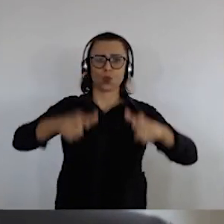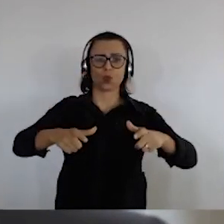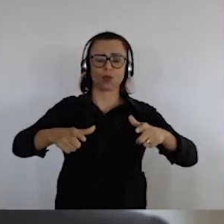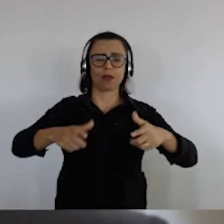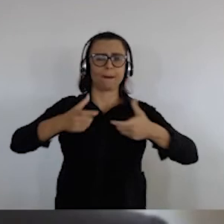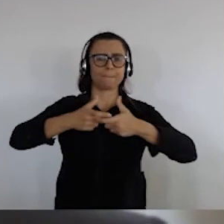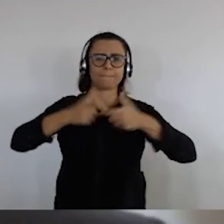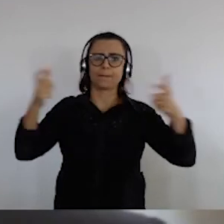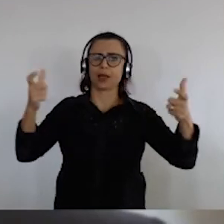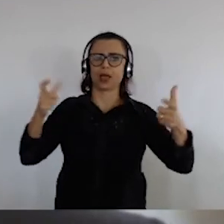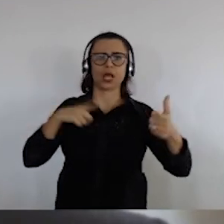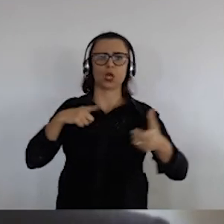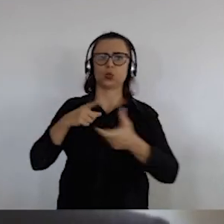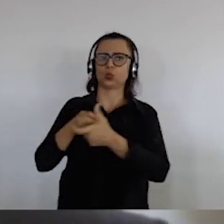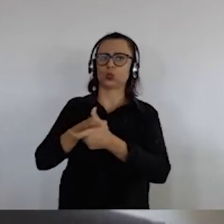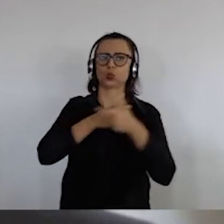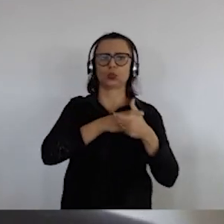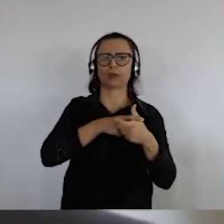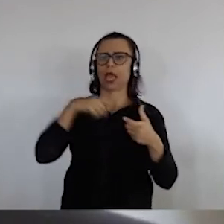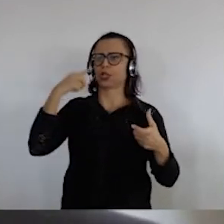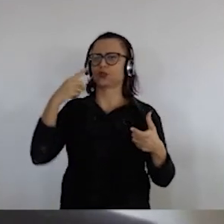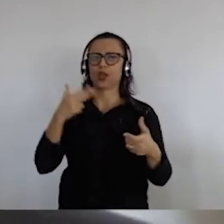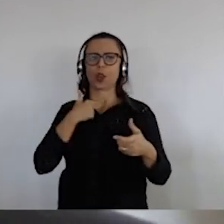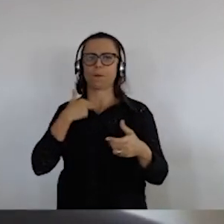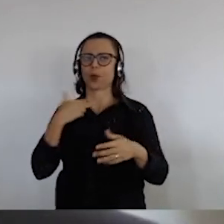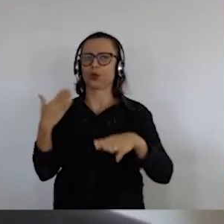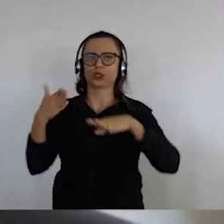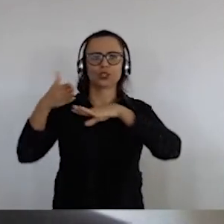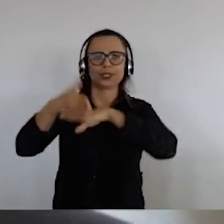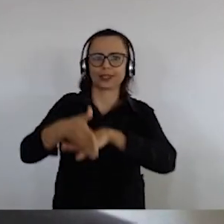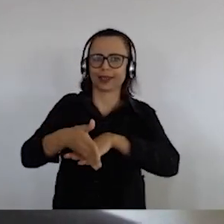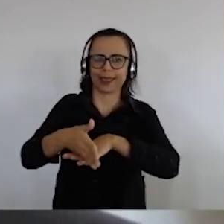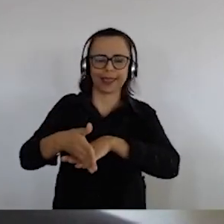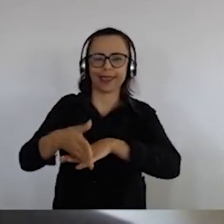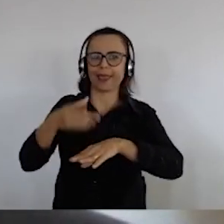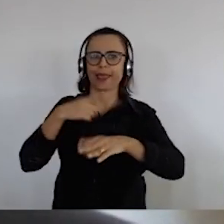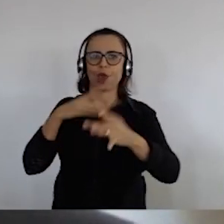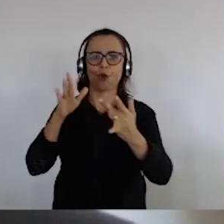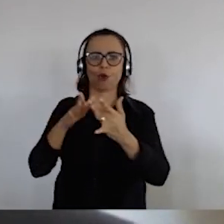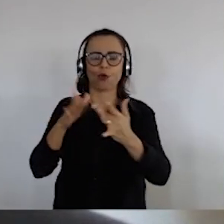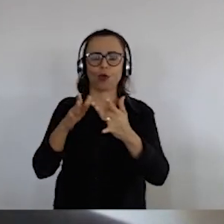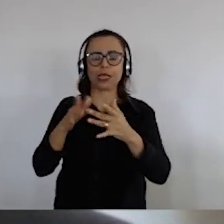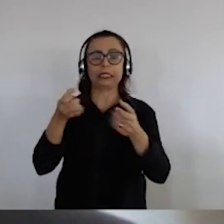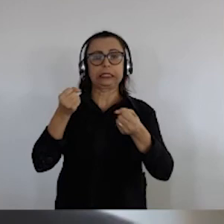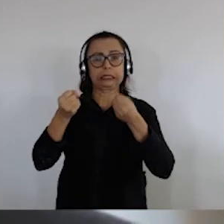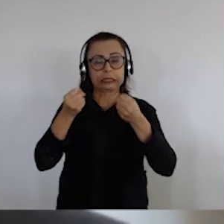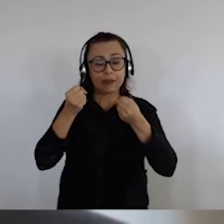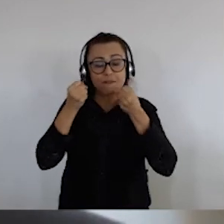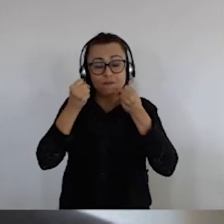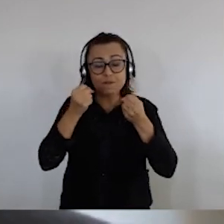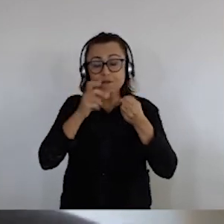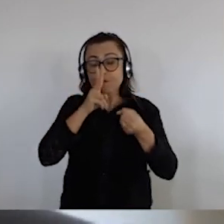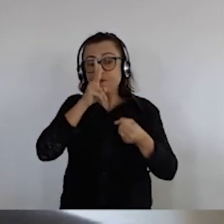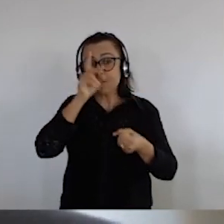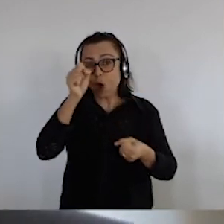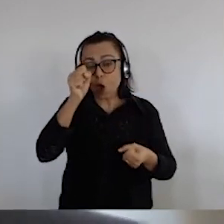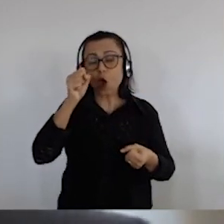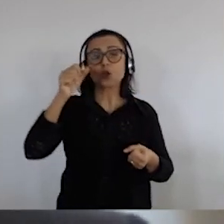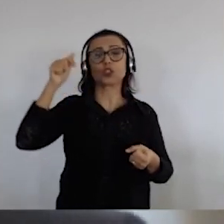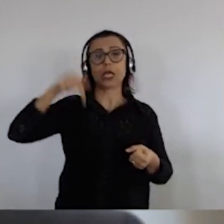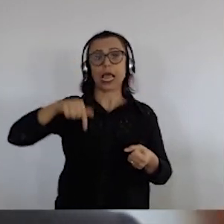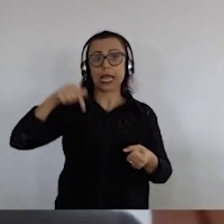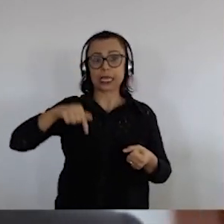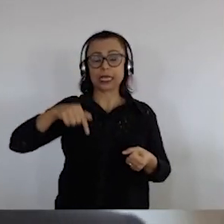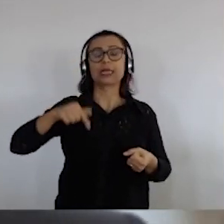a suspensão dos atendimentos. Nós tivemos uma grande pressão aqui no Rio Grande do Norte para voltarmos a ter